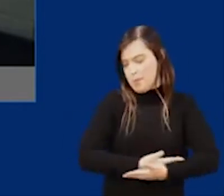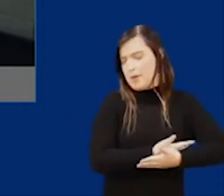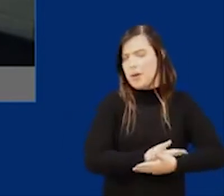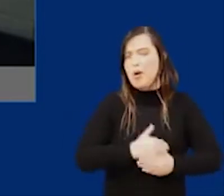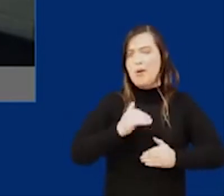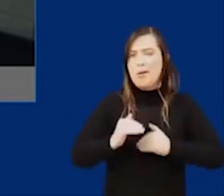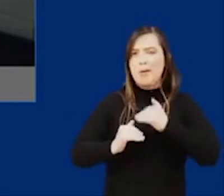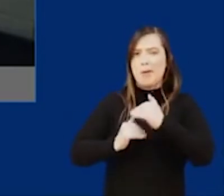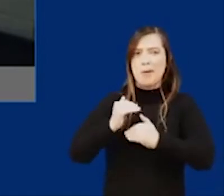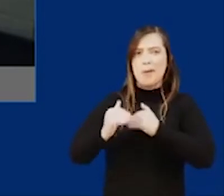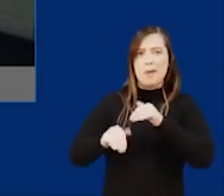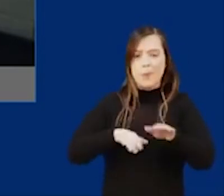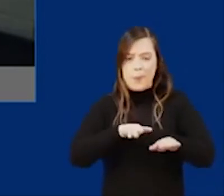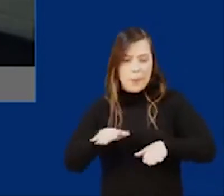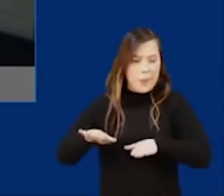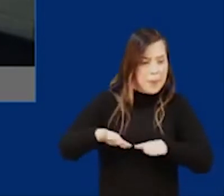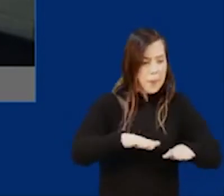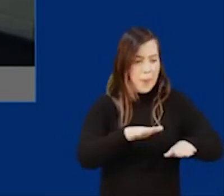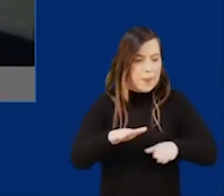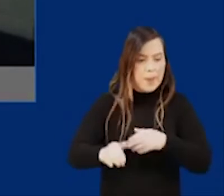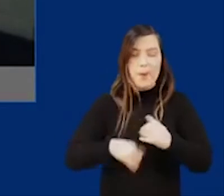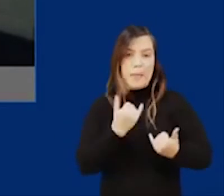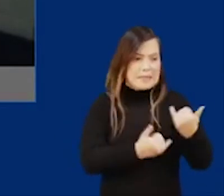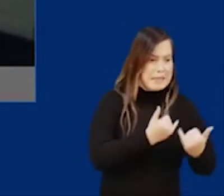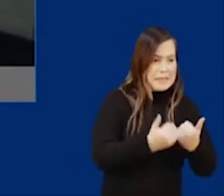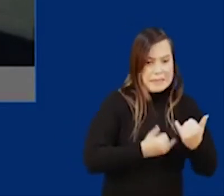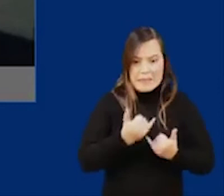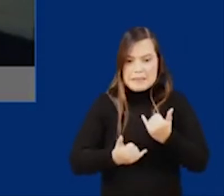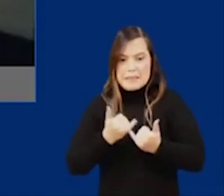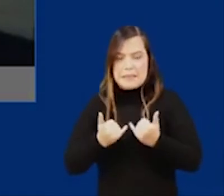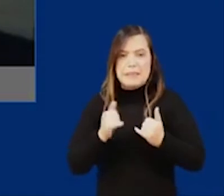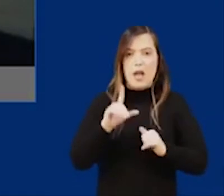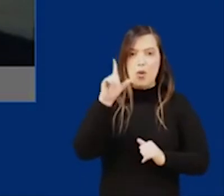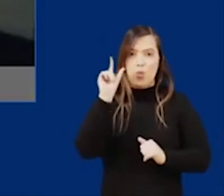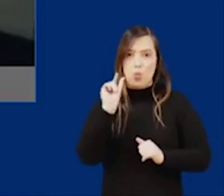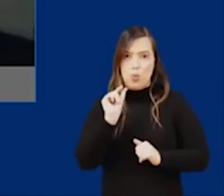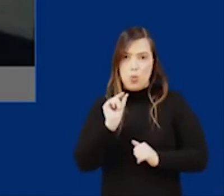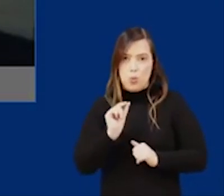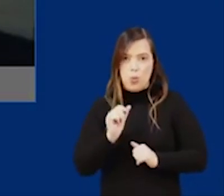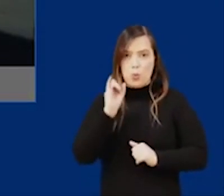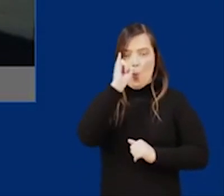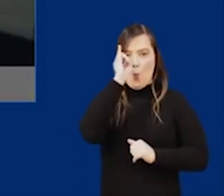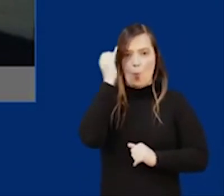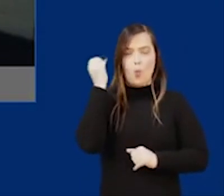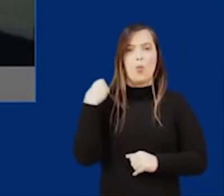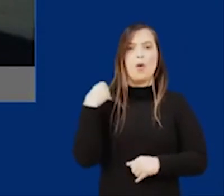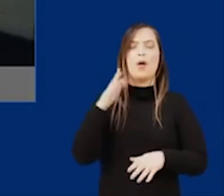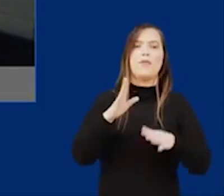a se rastejar ou de gastar mais energia, ele começa a ganhar menos peso e